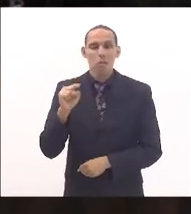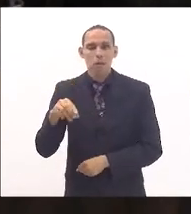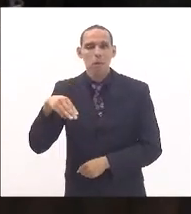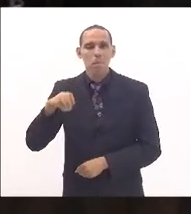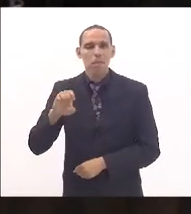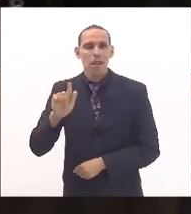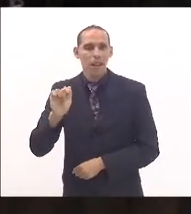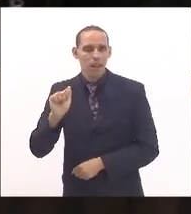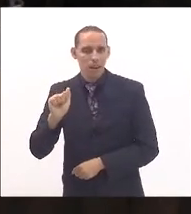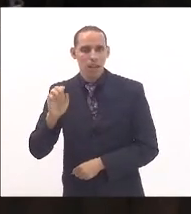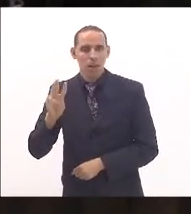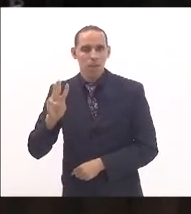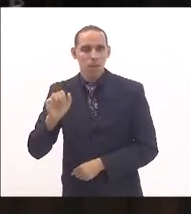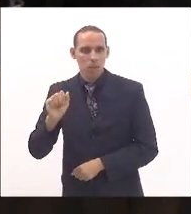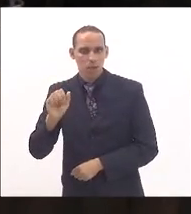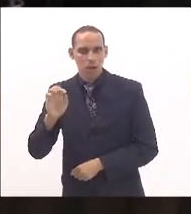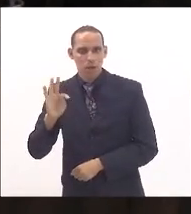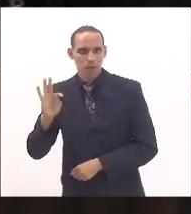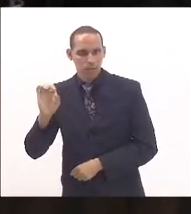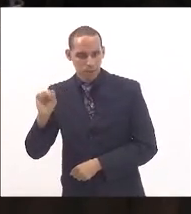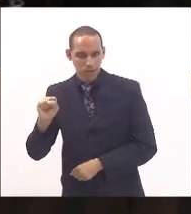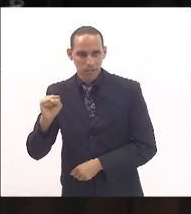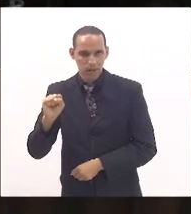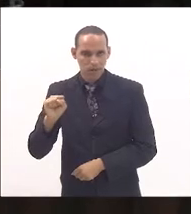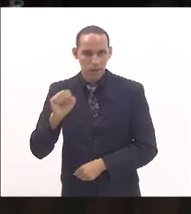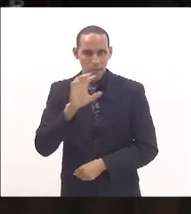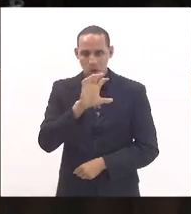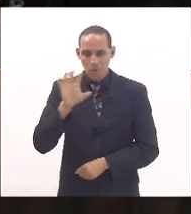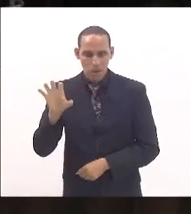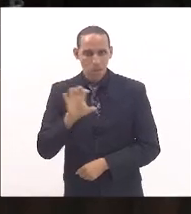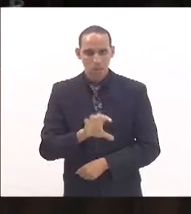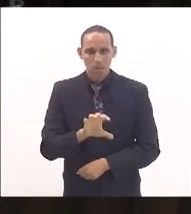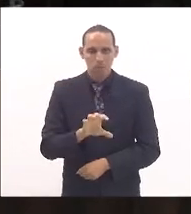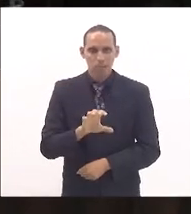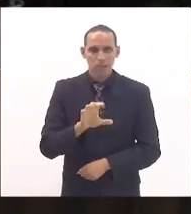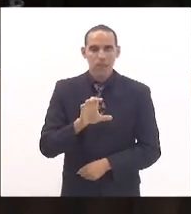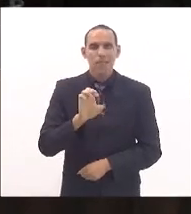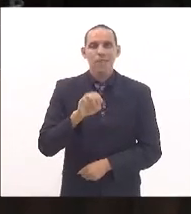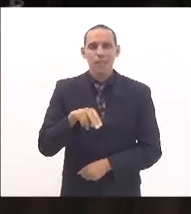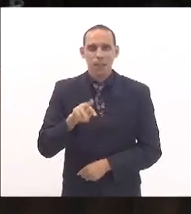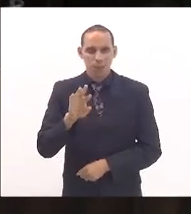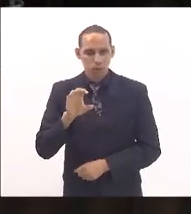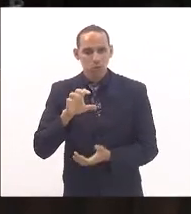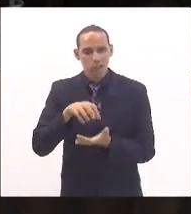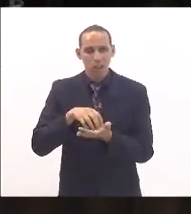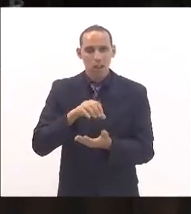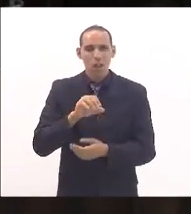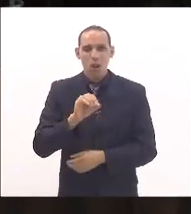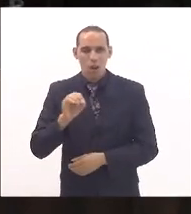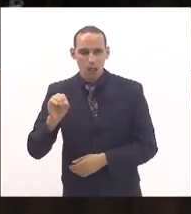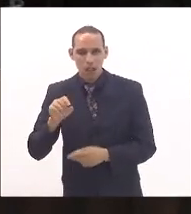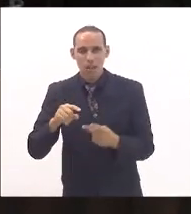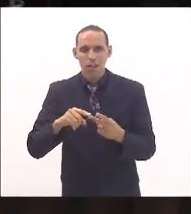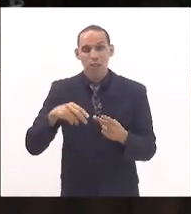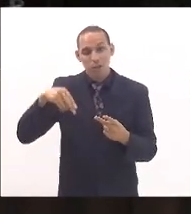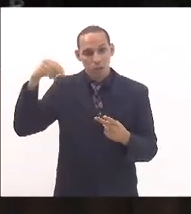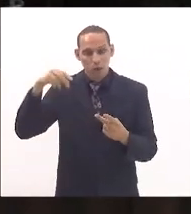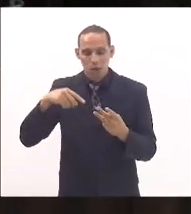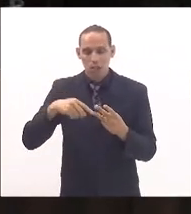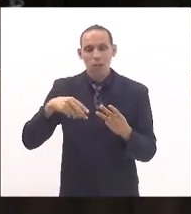centro-oeste, norte e nordeste. Nós entramos na justiça porque isso está tirando competitividade do Estado do Rio de